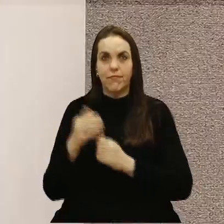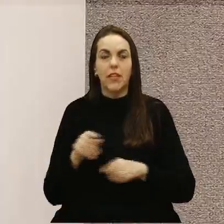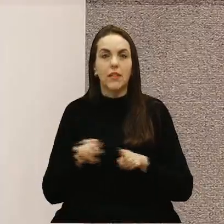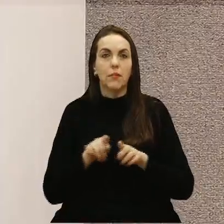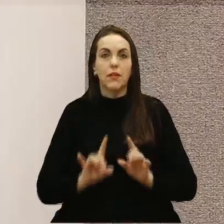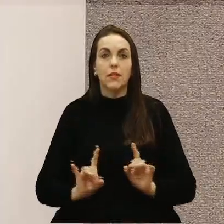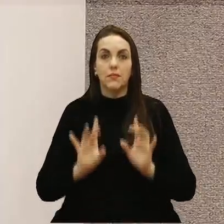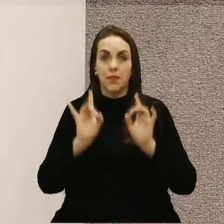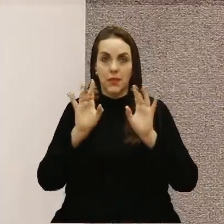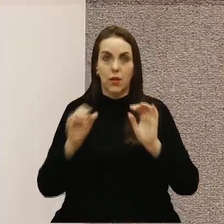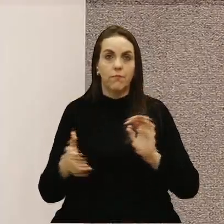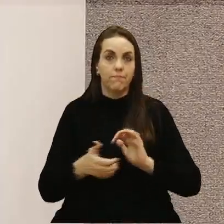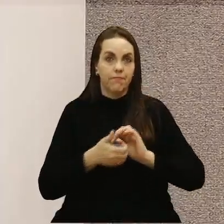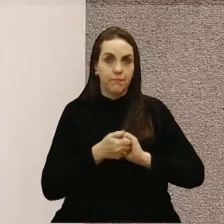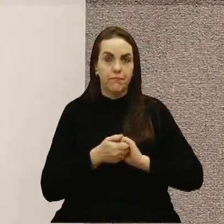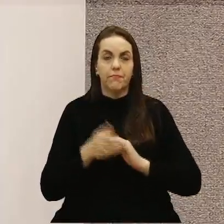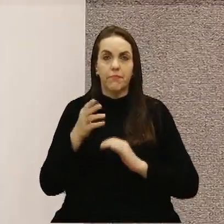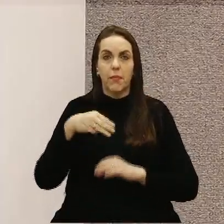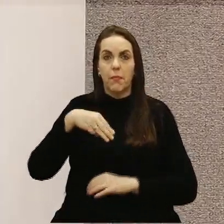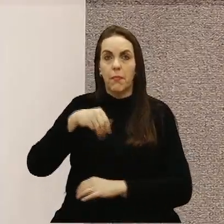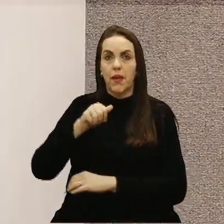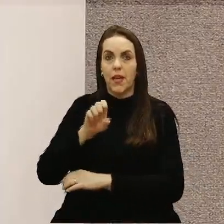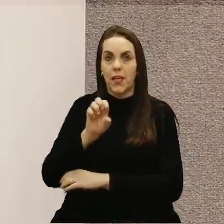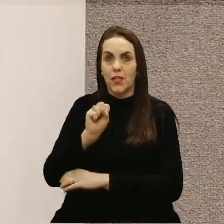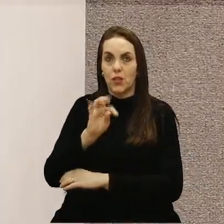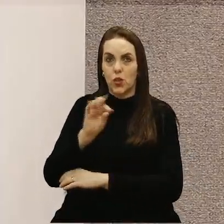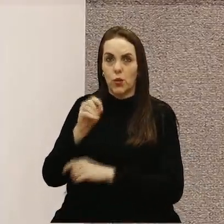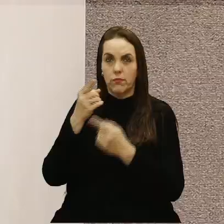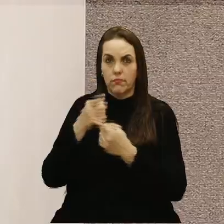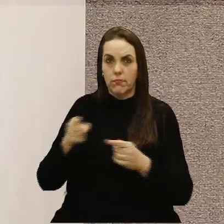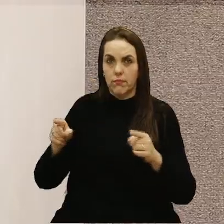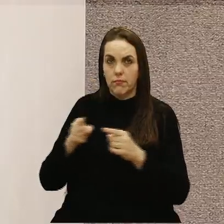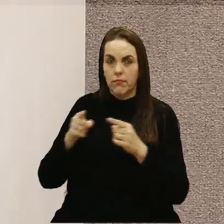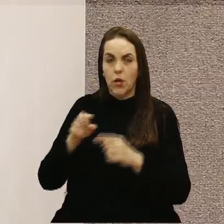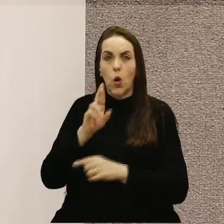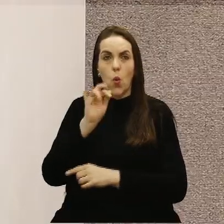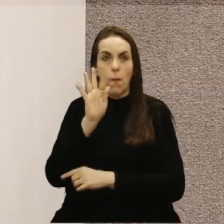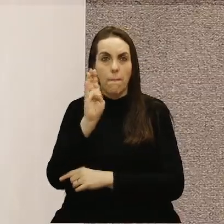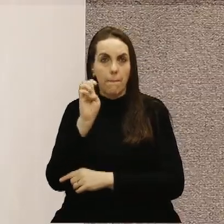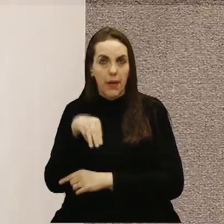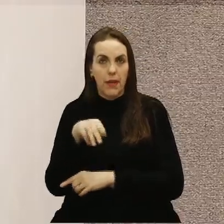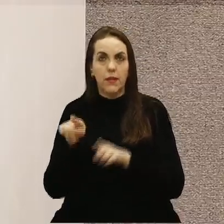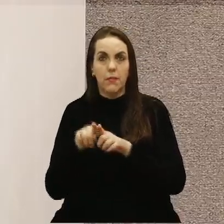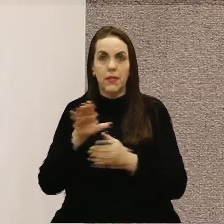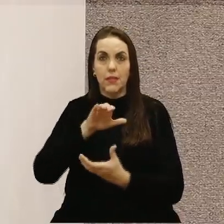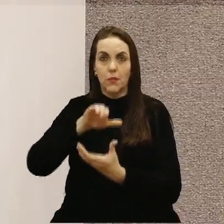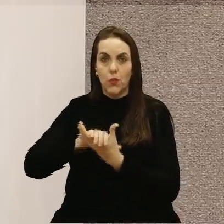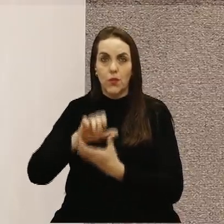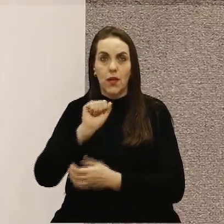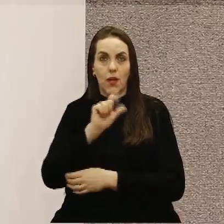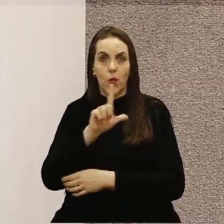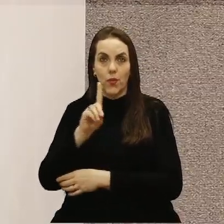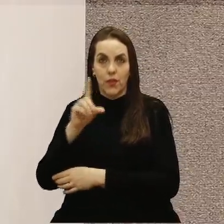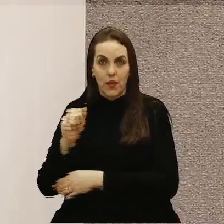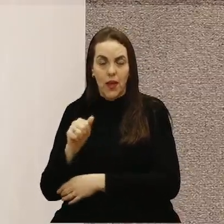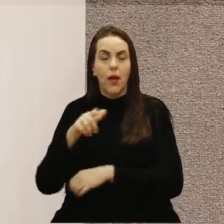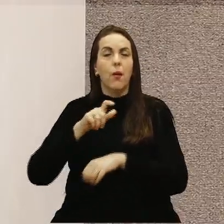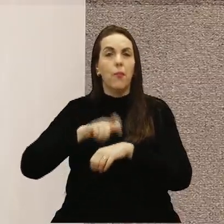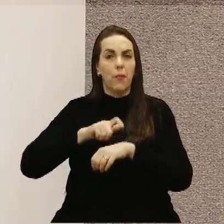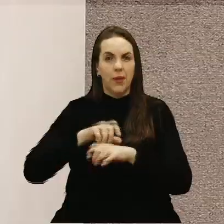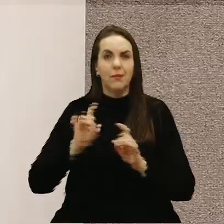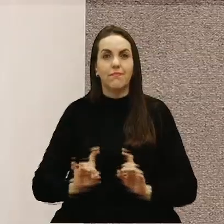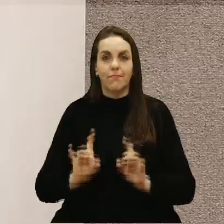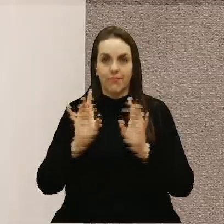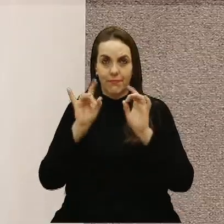especial hoje ao maestro Ruben, que está aqui também junto com a sua esposa Alda Lundgren, e logo mais nós teremos um momento especial aqui com eles também nesta